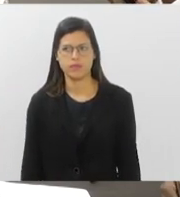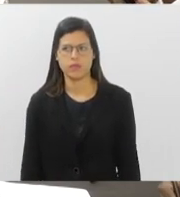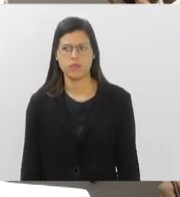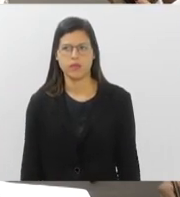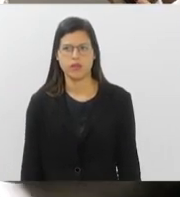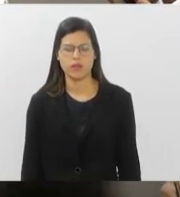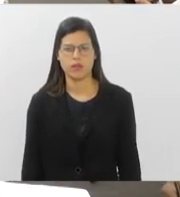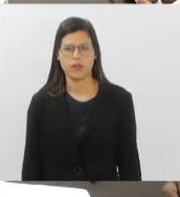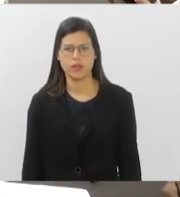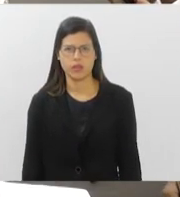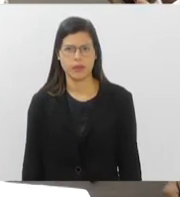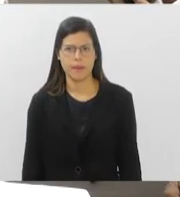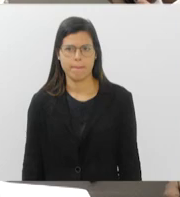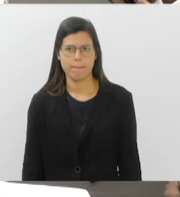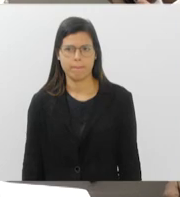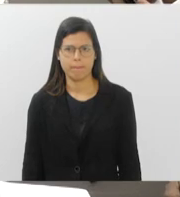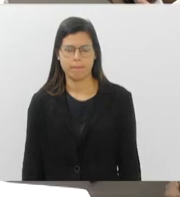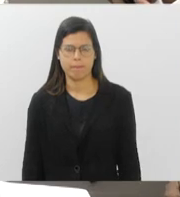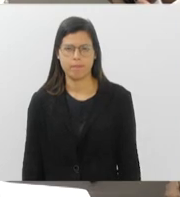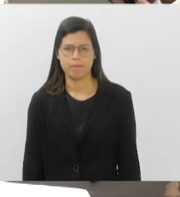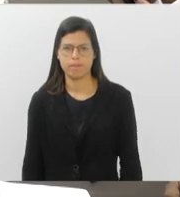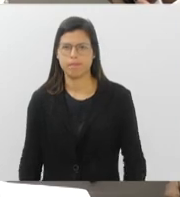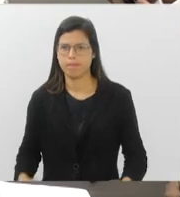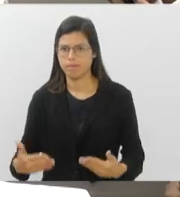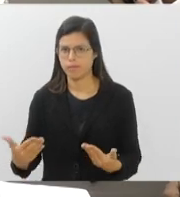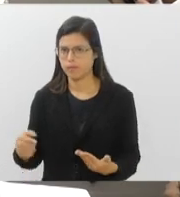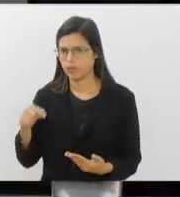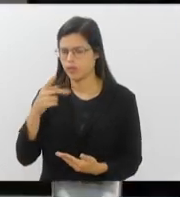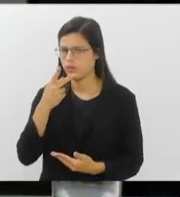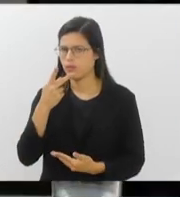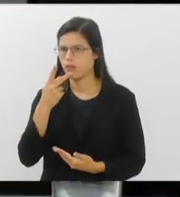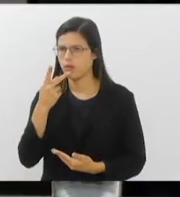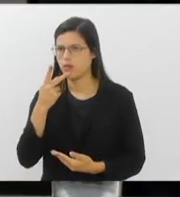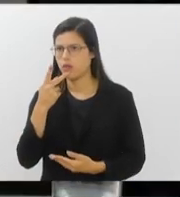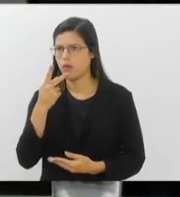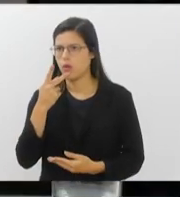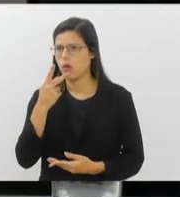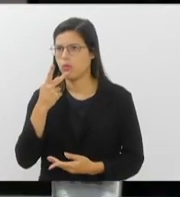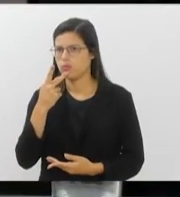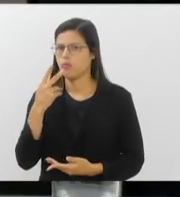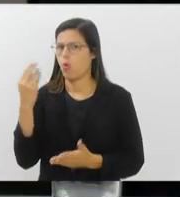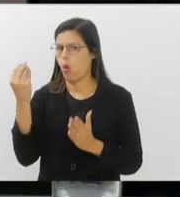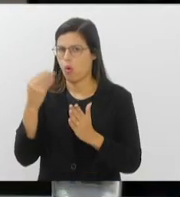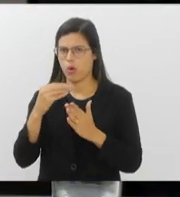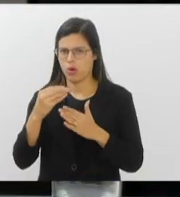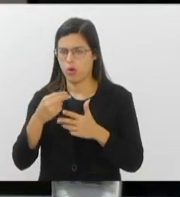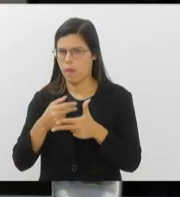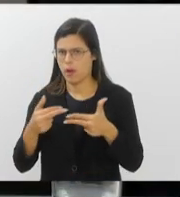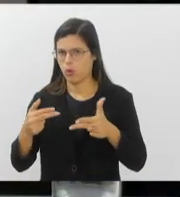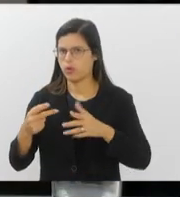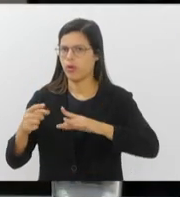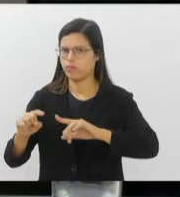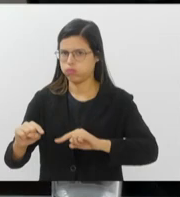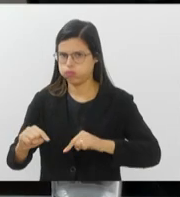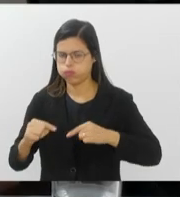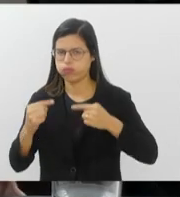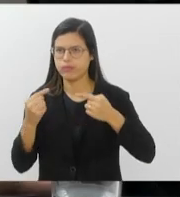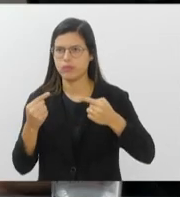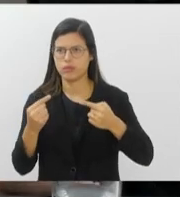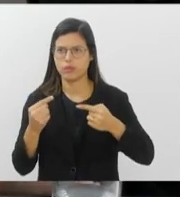Vossa Excelência coloca algo desafiador, que é obrigado que